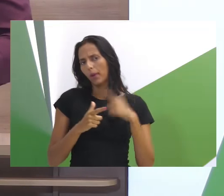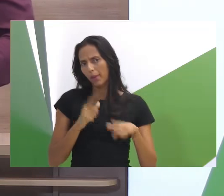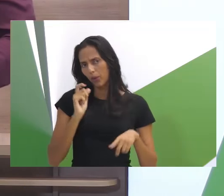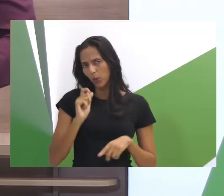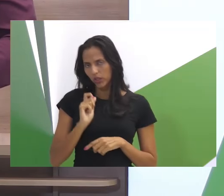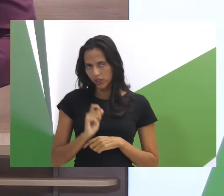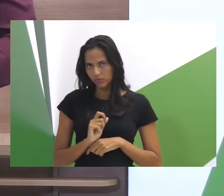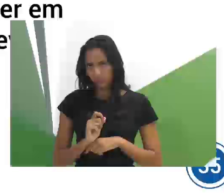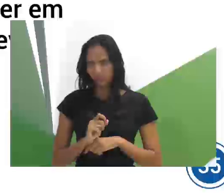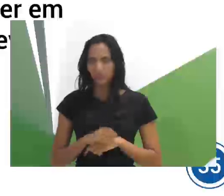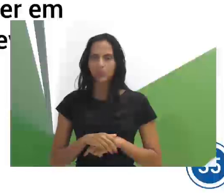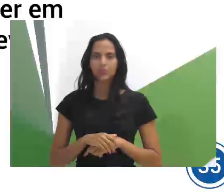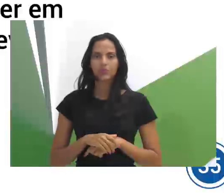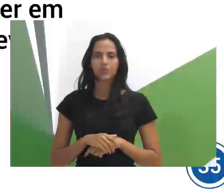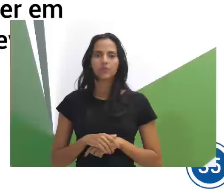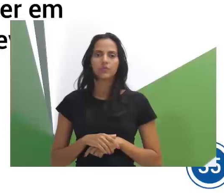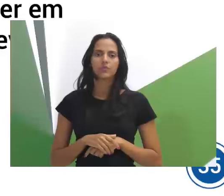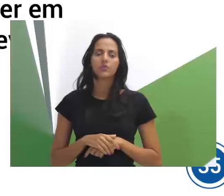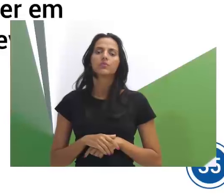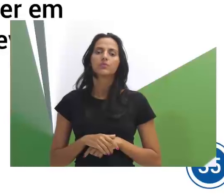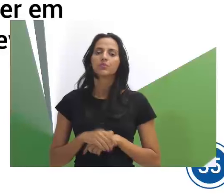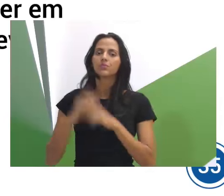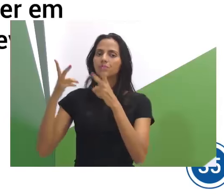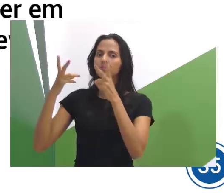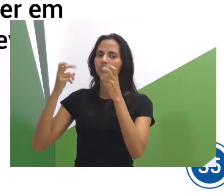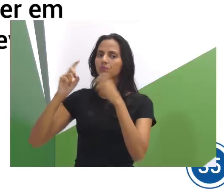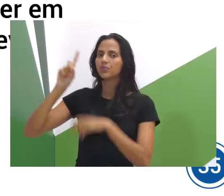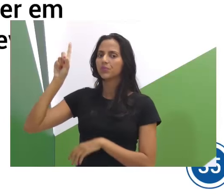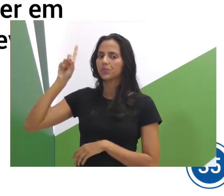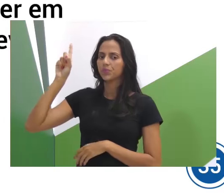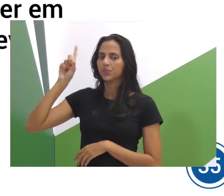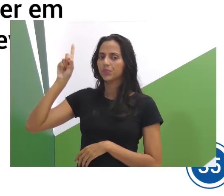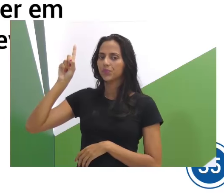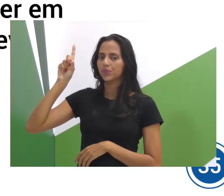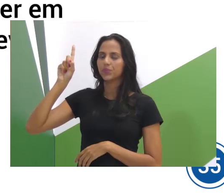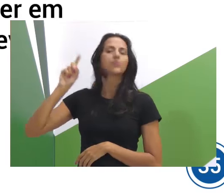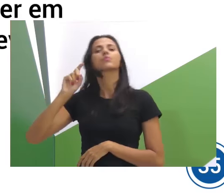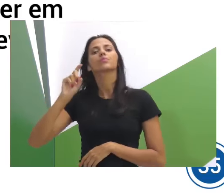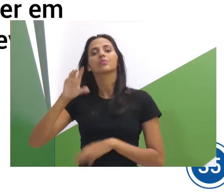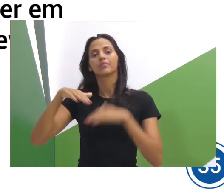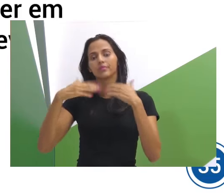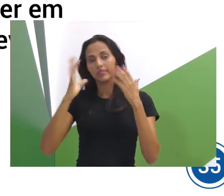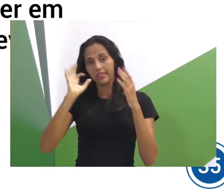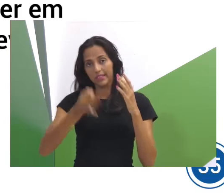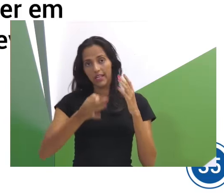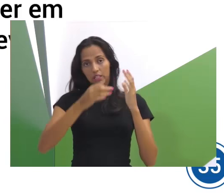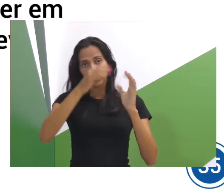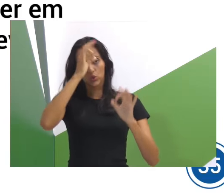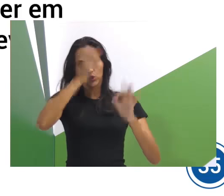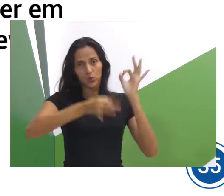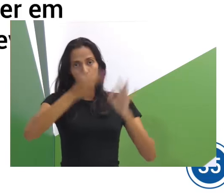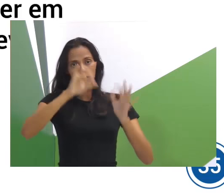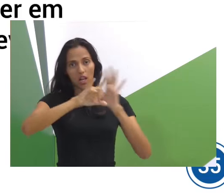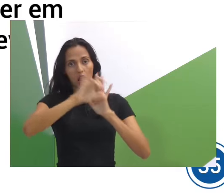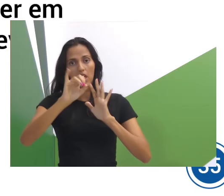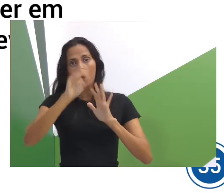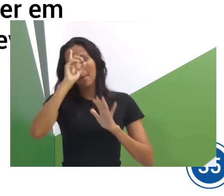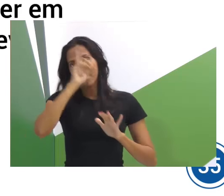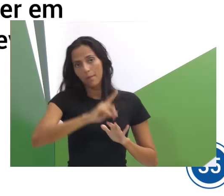após a abolição. A lei vai dar liberdade jurídica aos escravos, mas a realidade